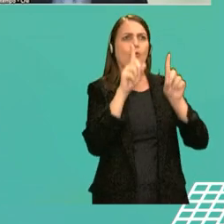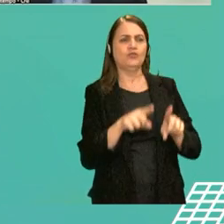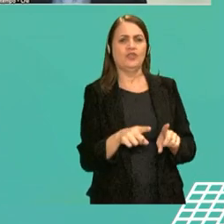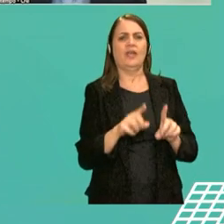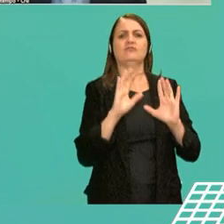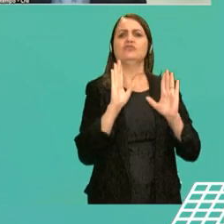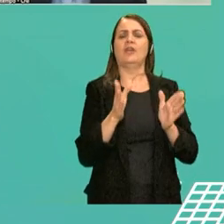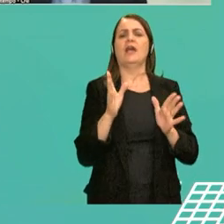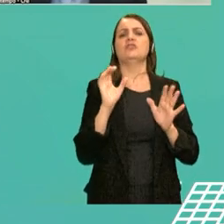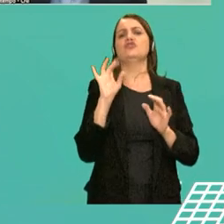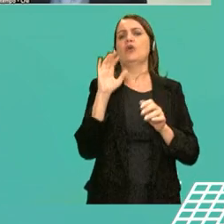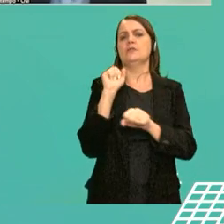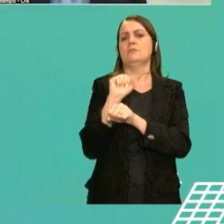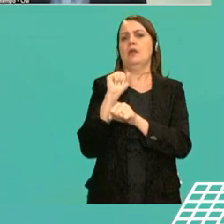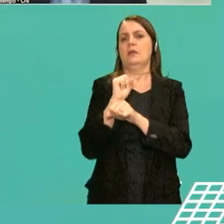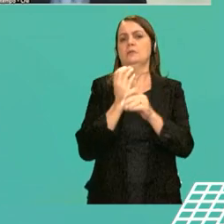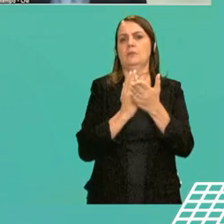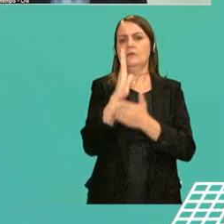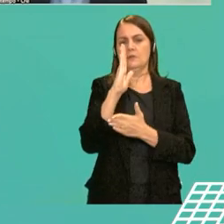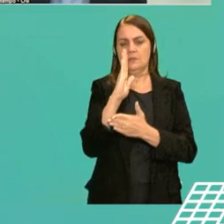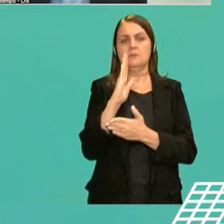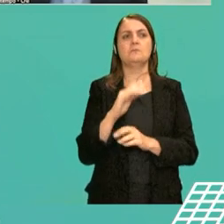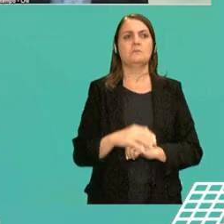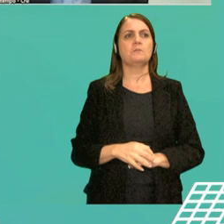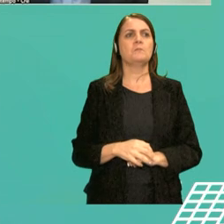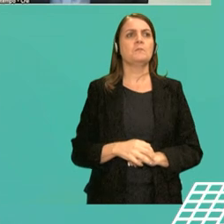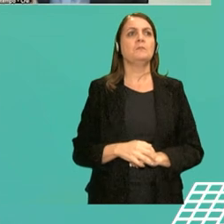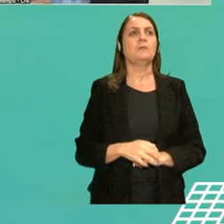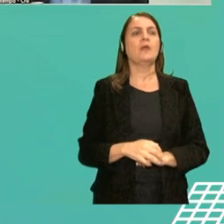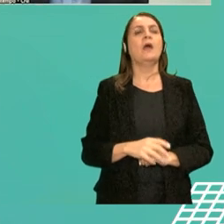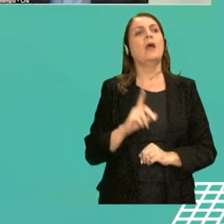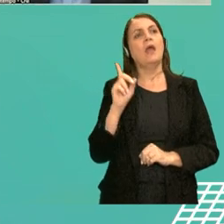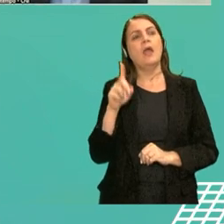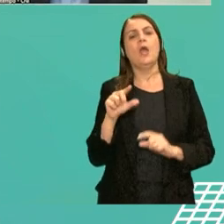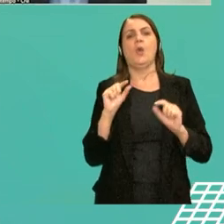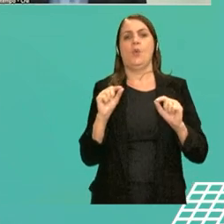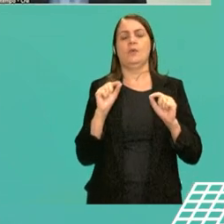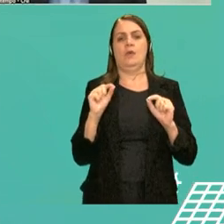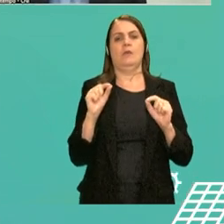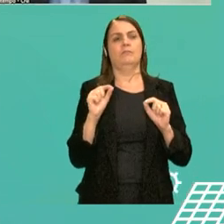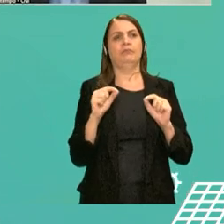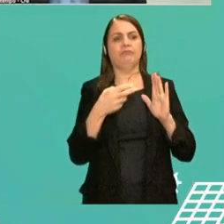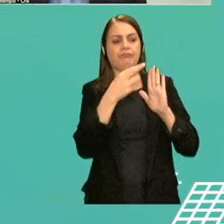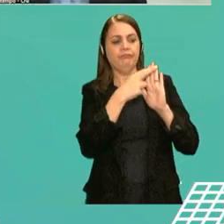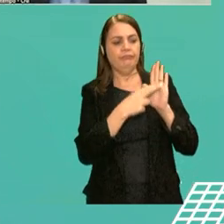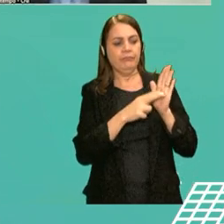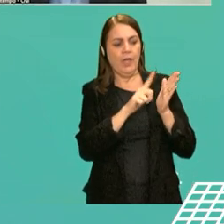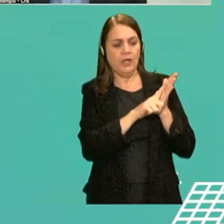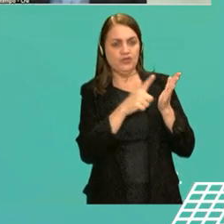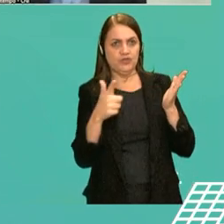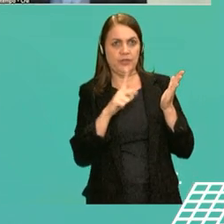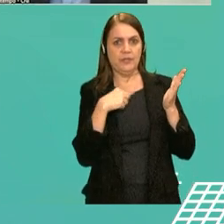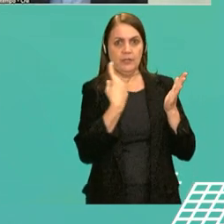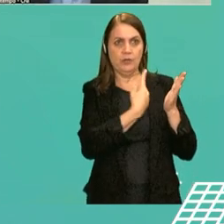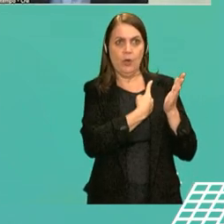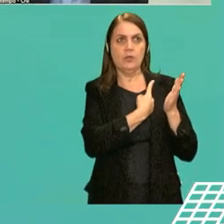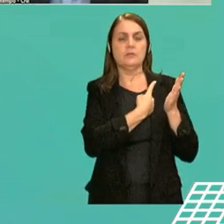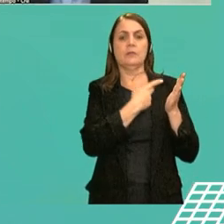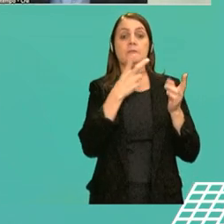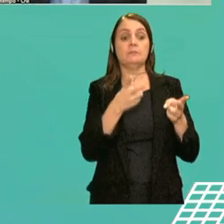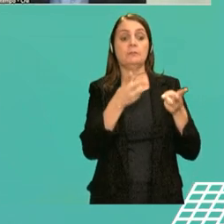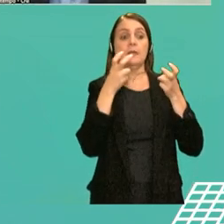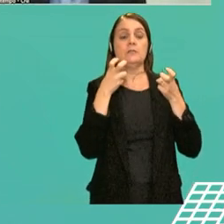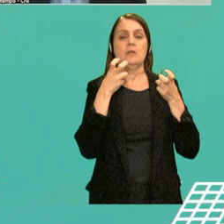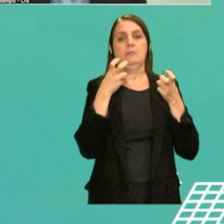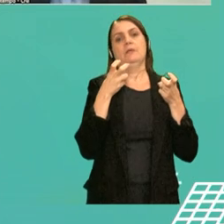133 gigawatts de energia. Mas é uma agenda que a gente vem enxergando, uma redução de